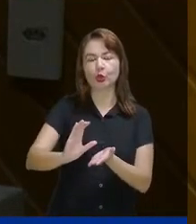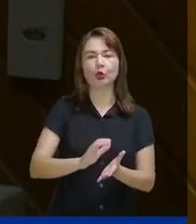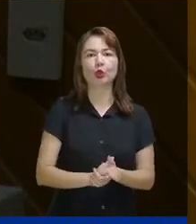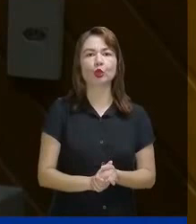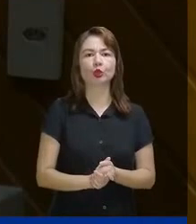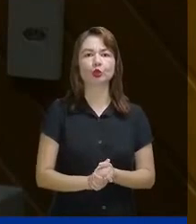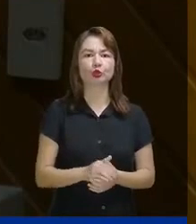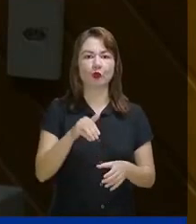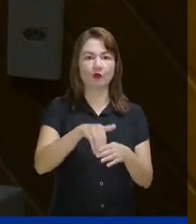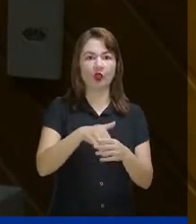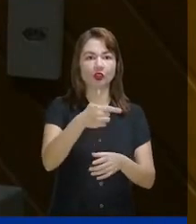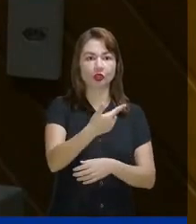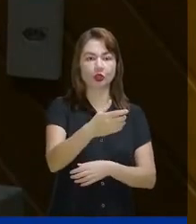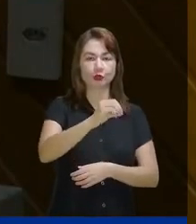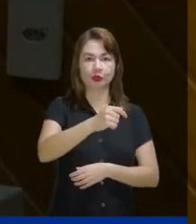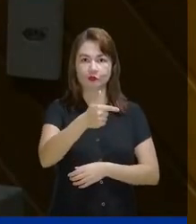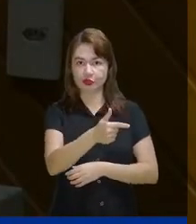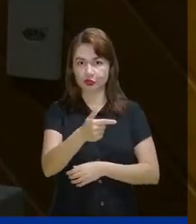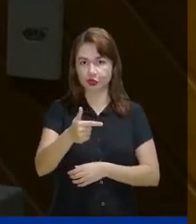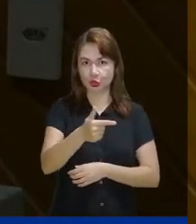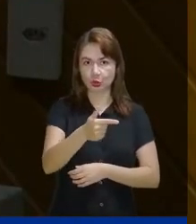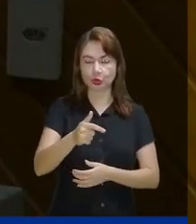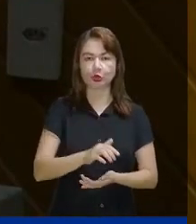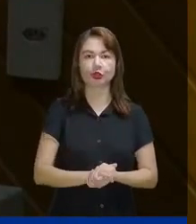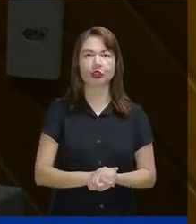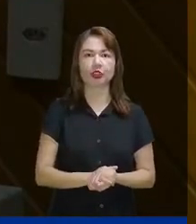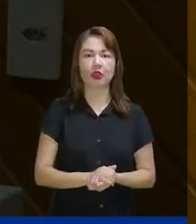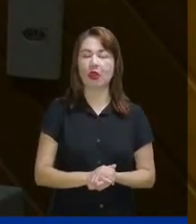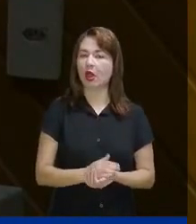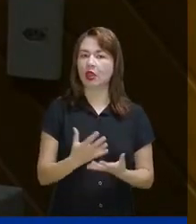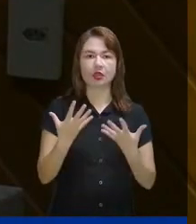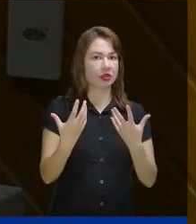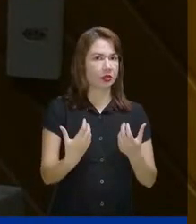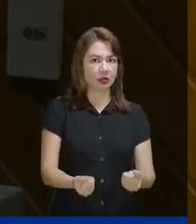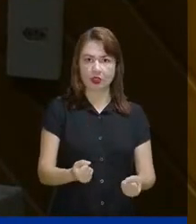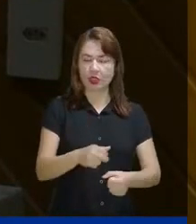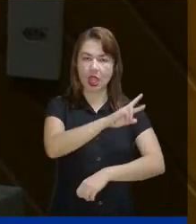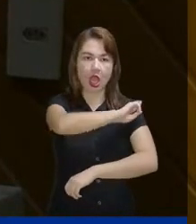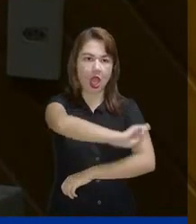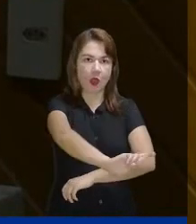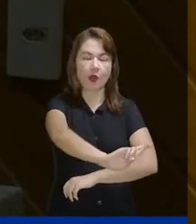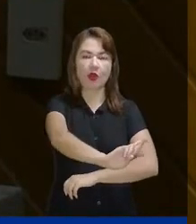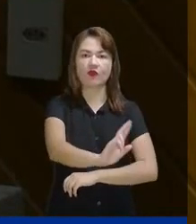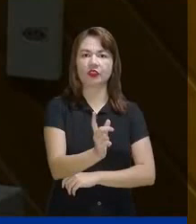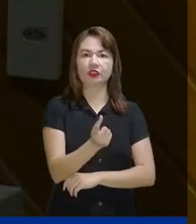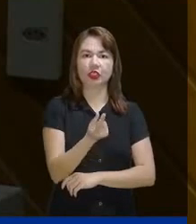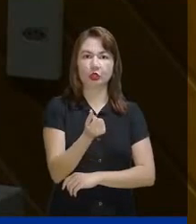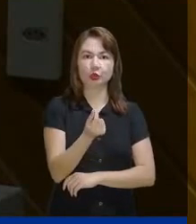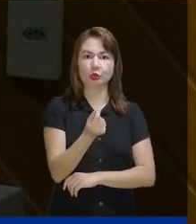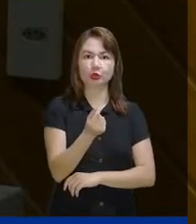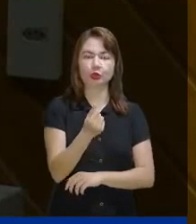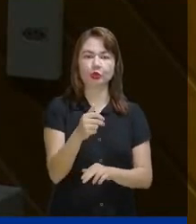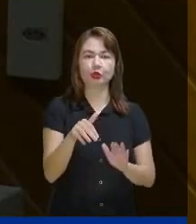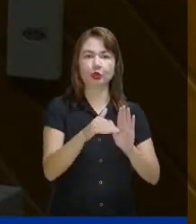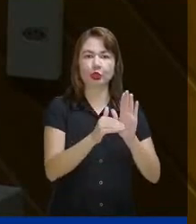seu relatório conclusivo, a unidade técnica sugeriu a desaprovação das contas e o recolhimento do valor de